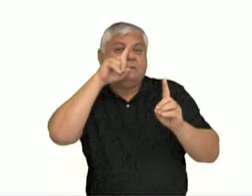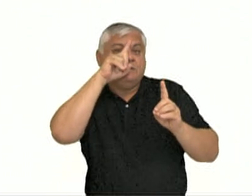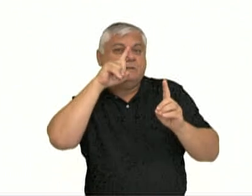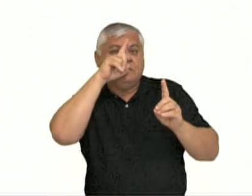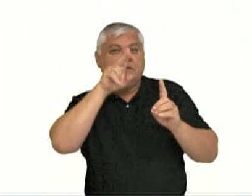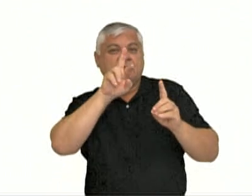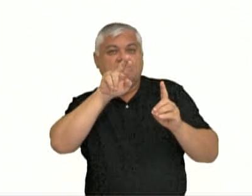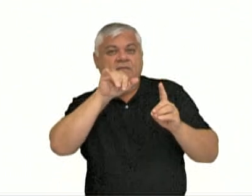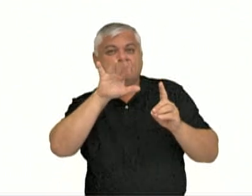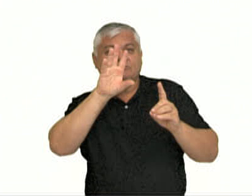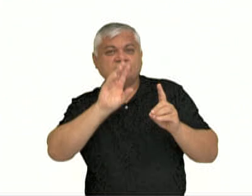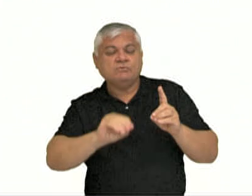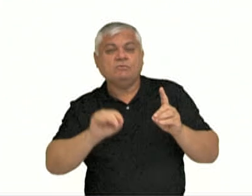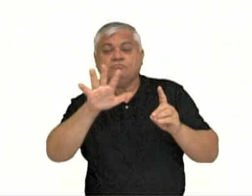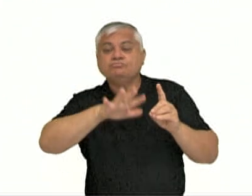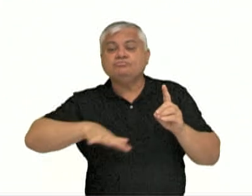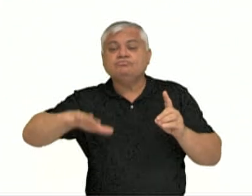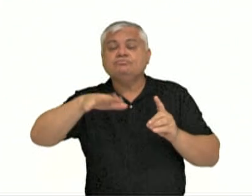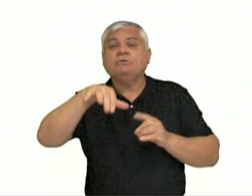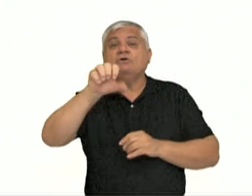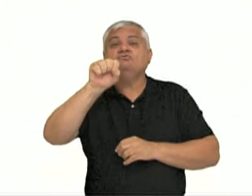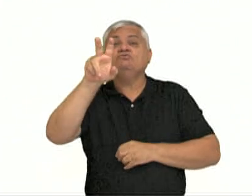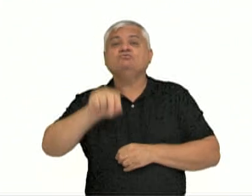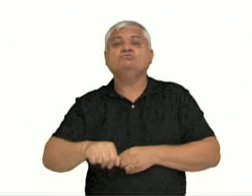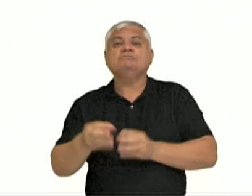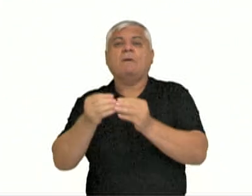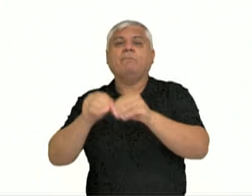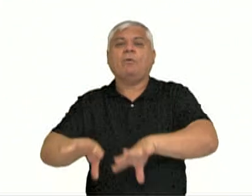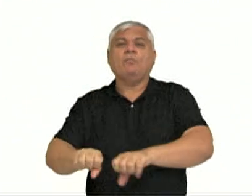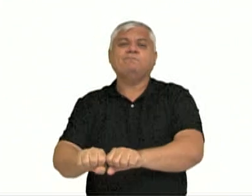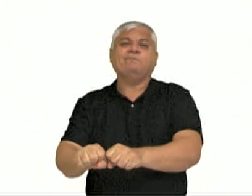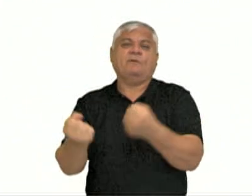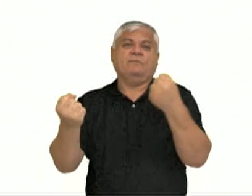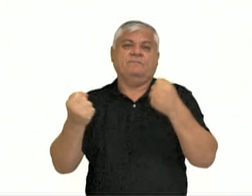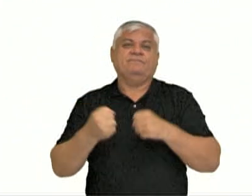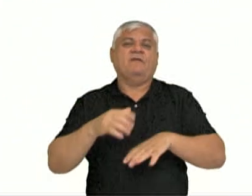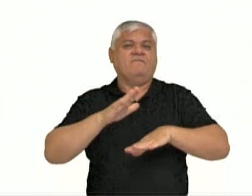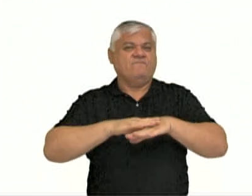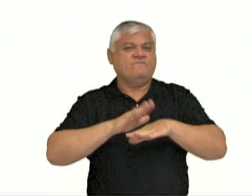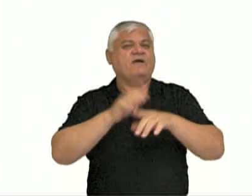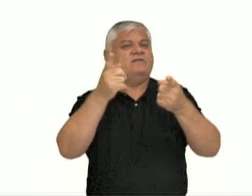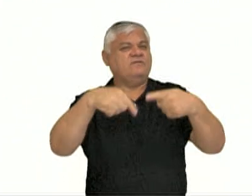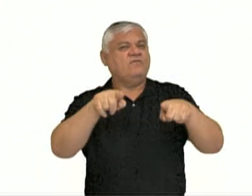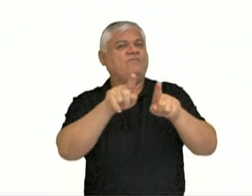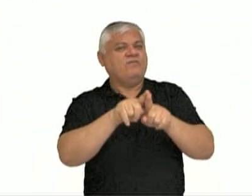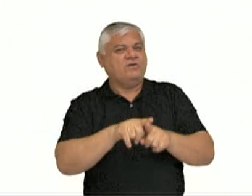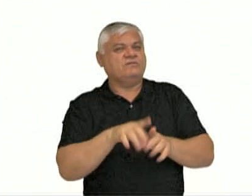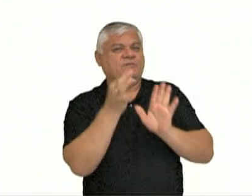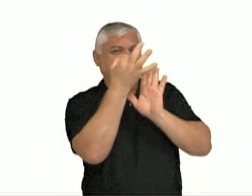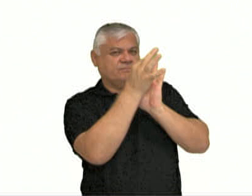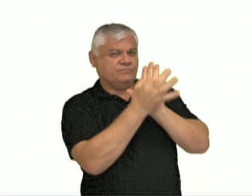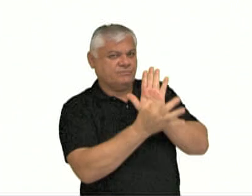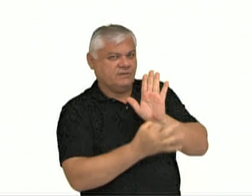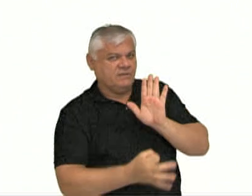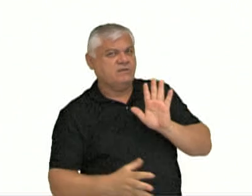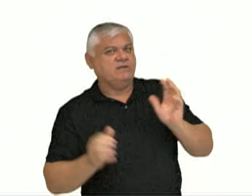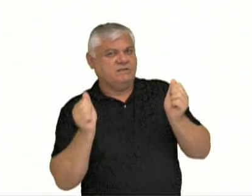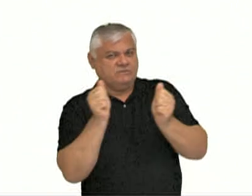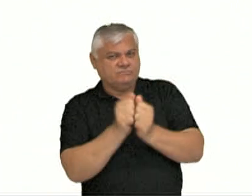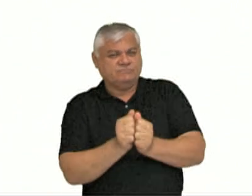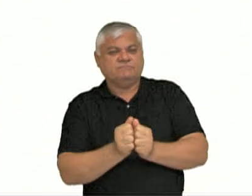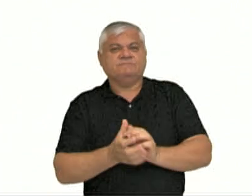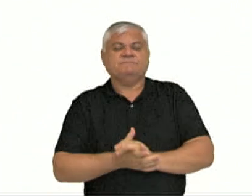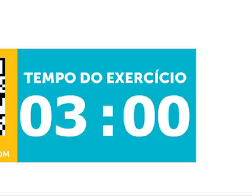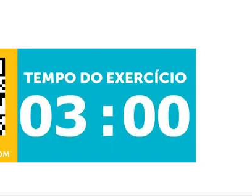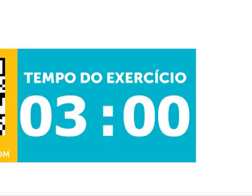maior é que os sistemas de saúde entrem em colapso. Faz aí que eu volto daqui a pouco para a gente dar aquela